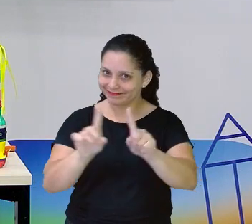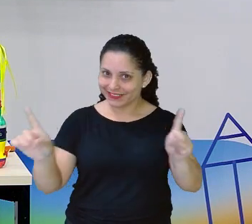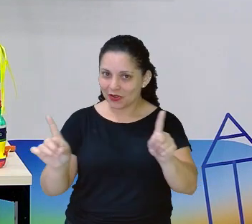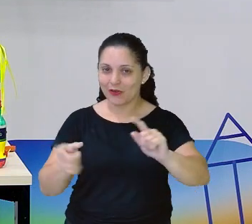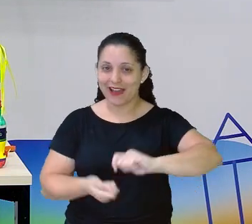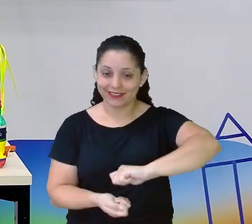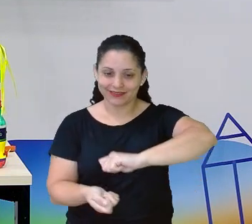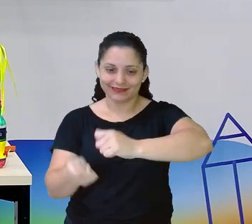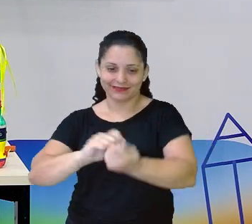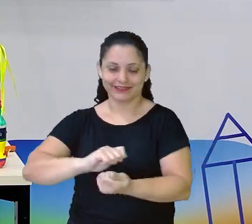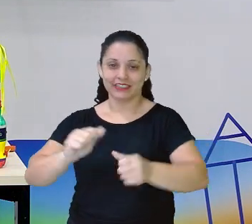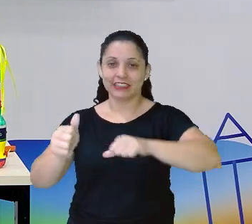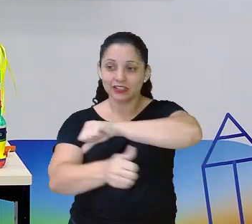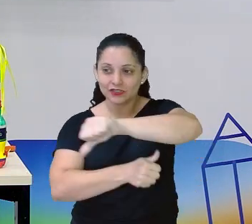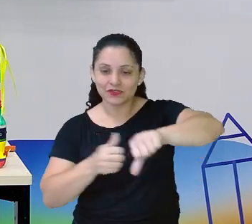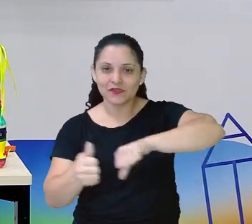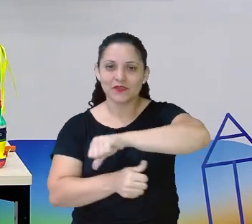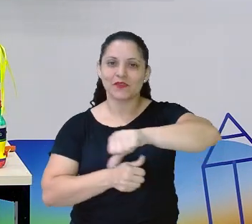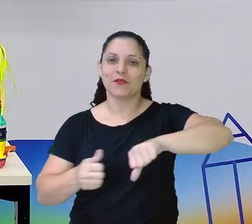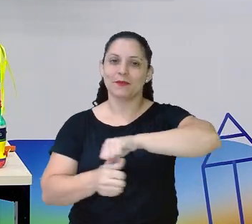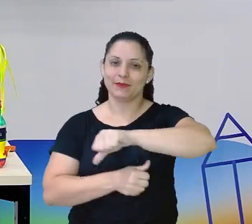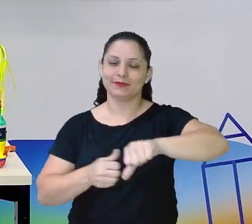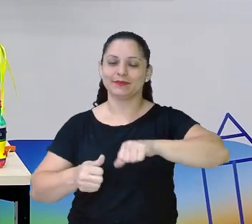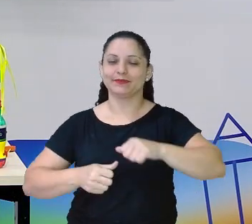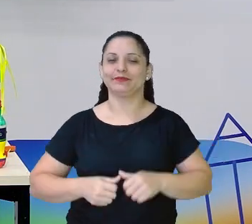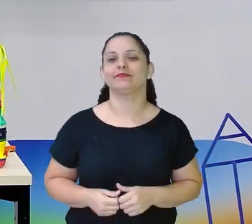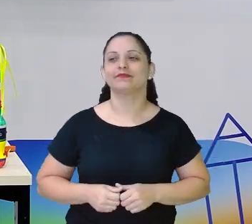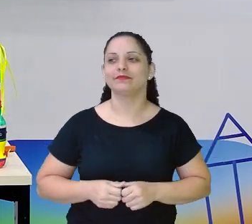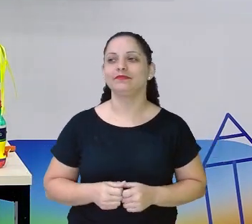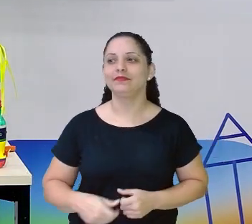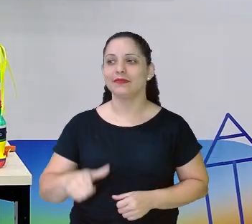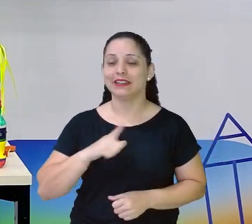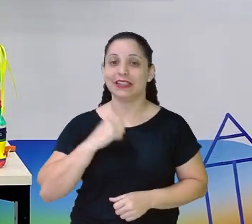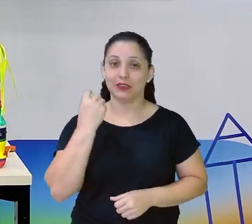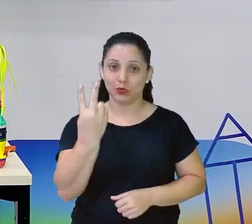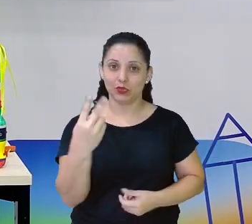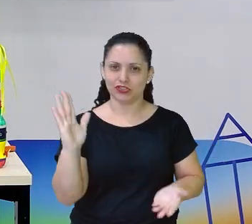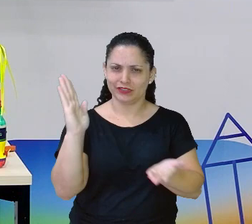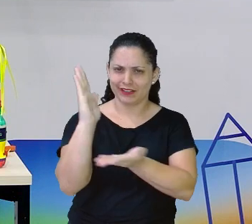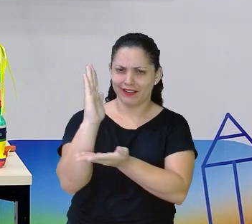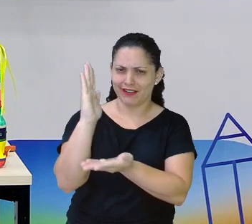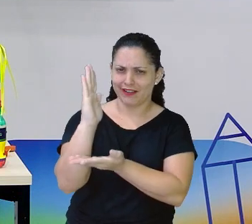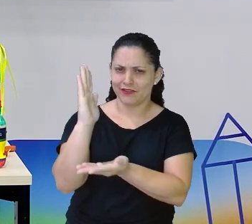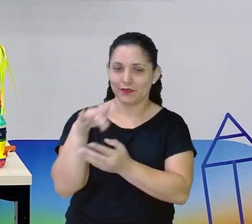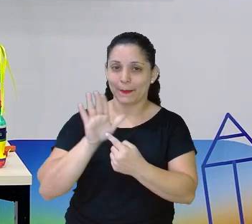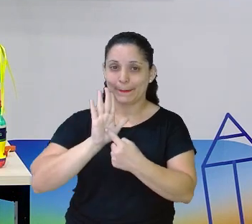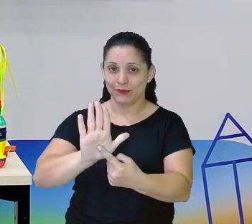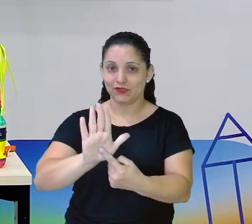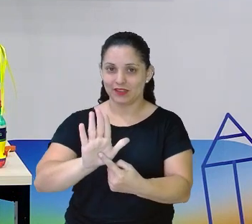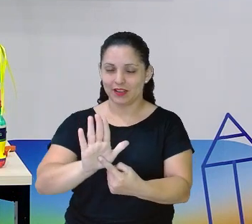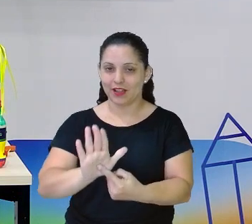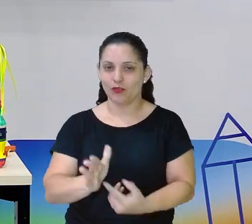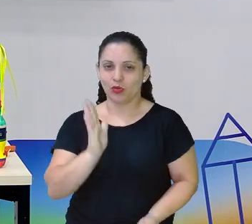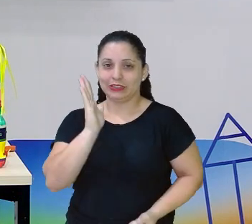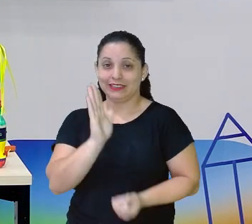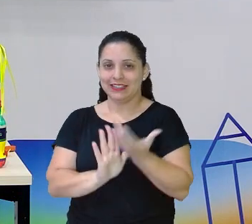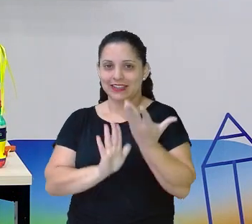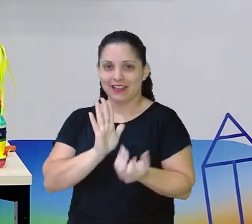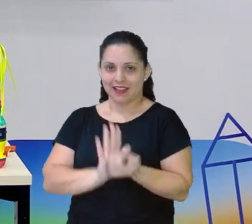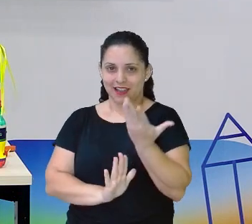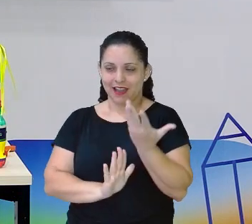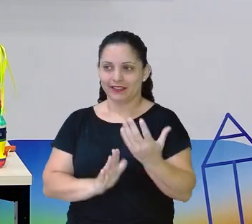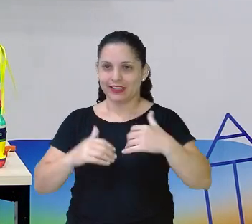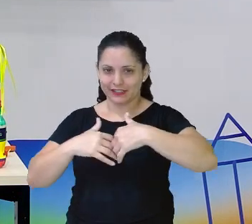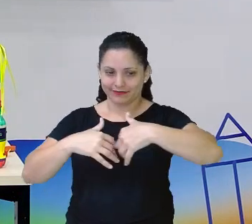ficar aqui, vai servir para fazer um monte de coisa. E, claro, eu tenho mais duas aqui, eu vou construir um instrumento com essas duas e eu vou deixar essa